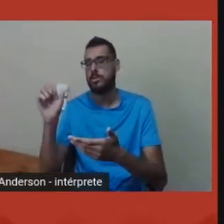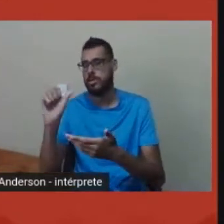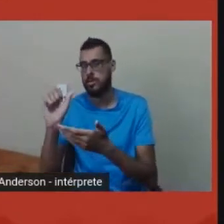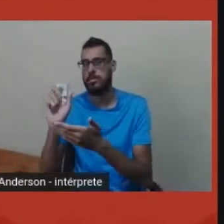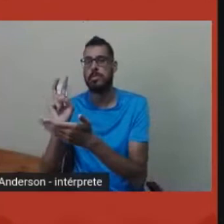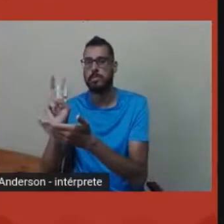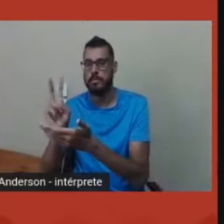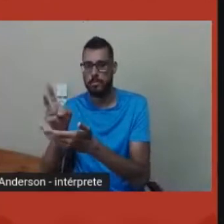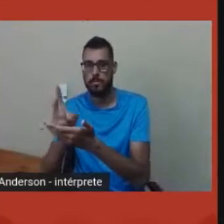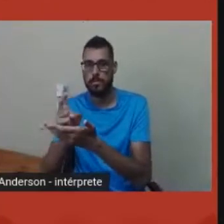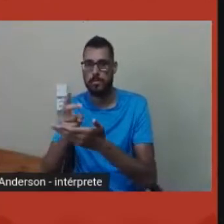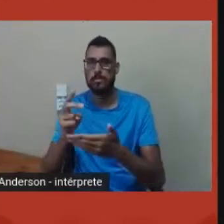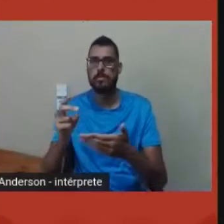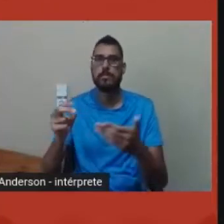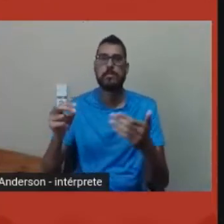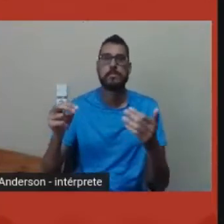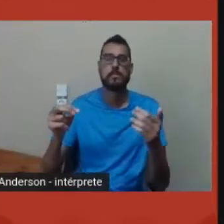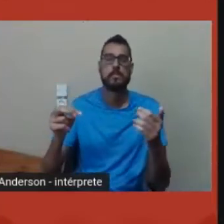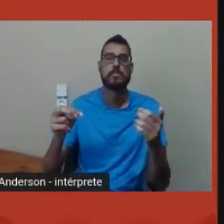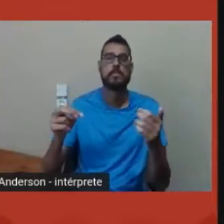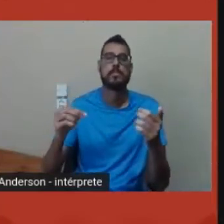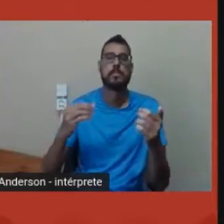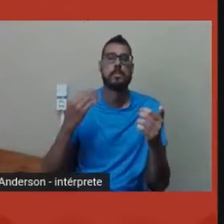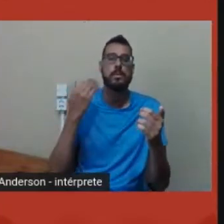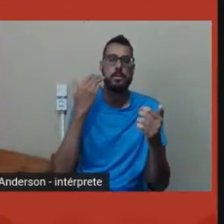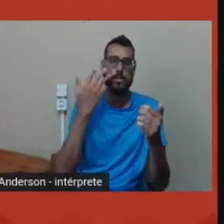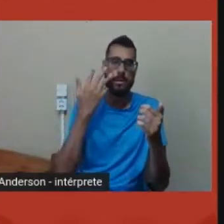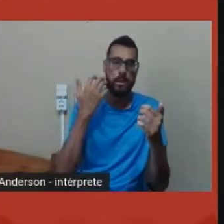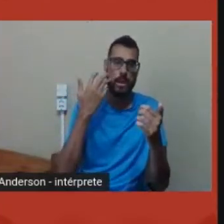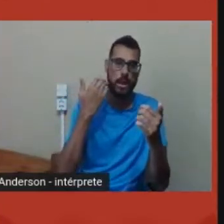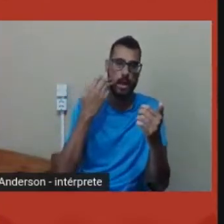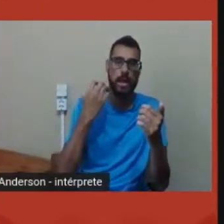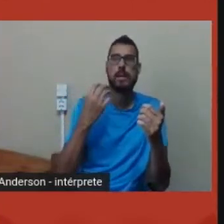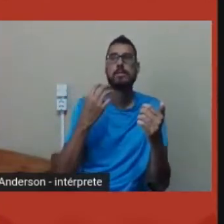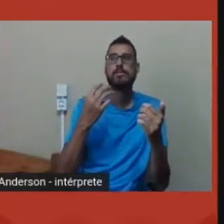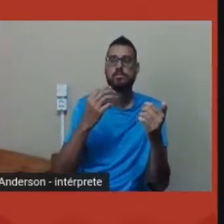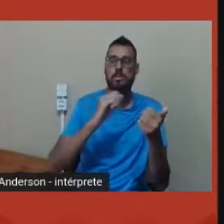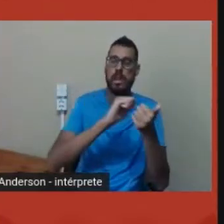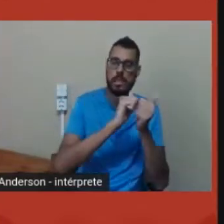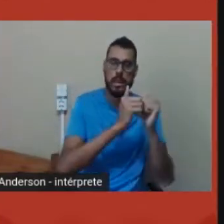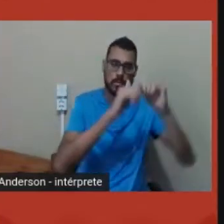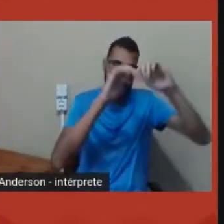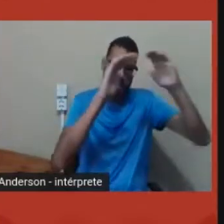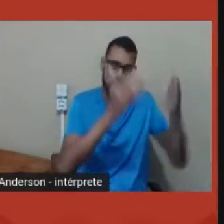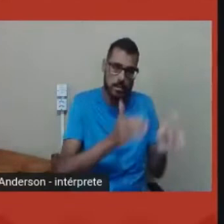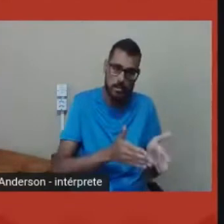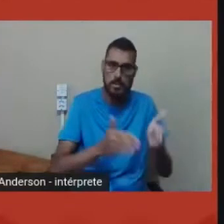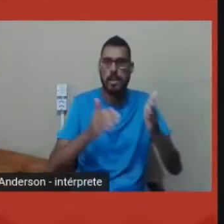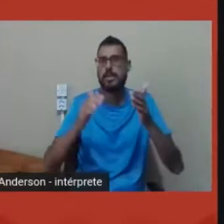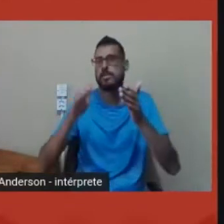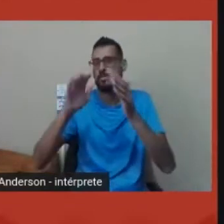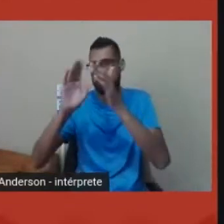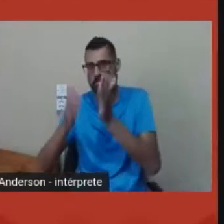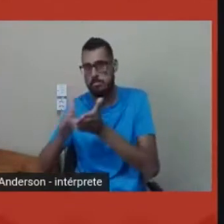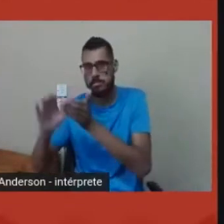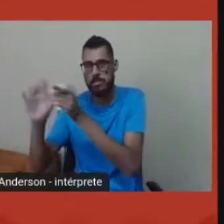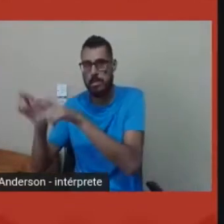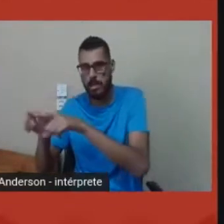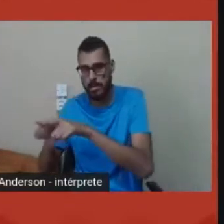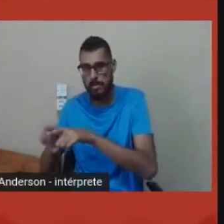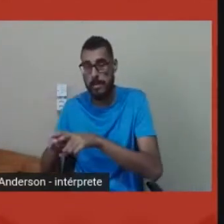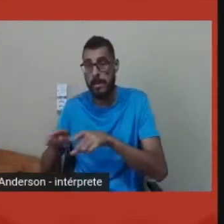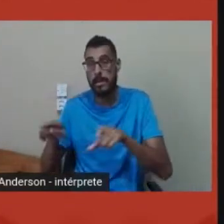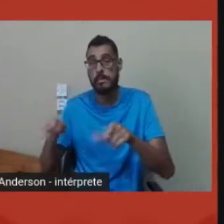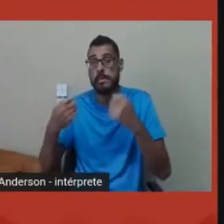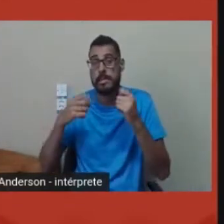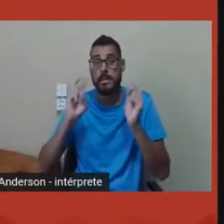adaptável ao recipiente, mingau, adaptável ao recipiente, líquido, adaptável ao recipiente. E a gente precisa ver quais são, né, as diferenças